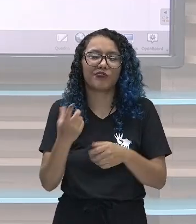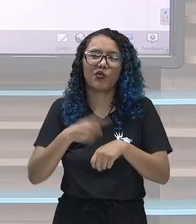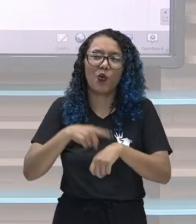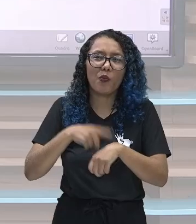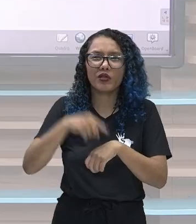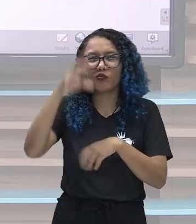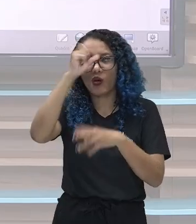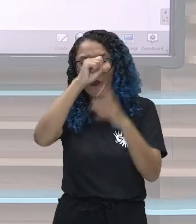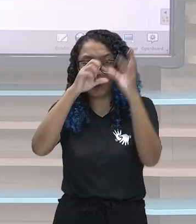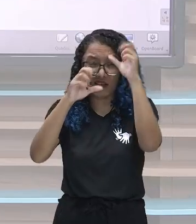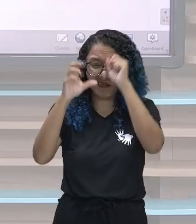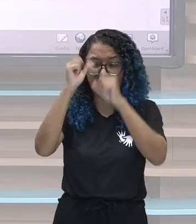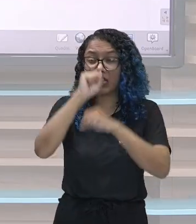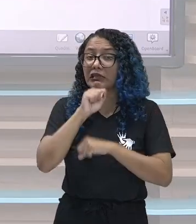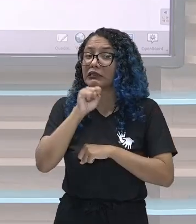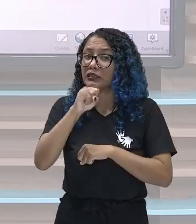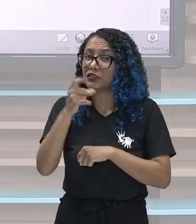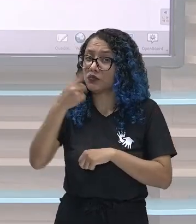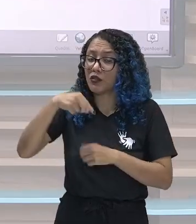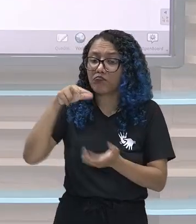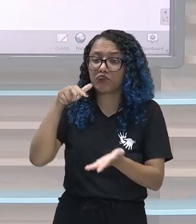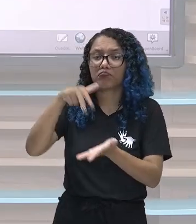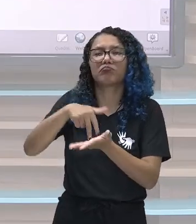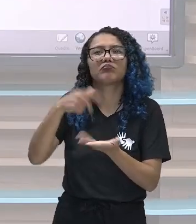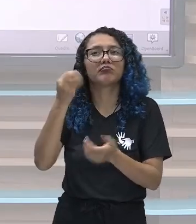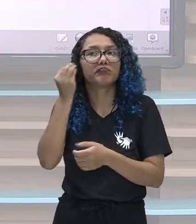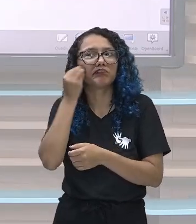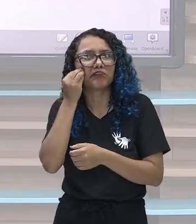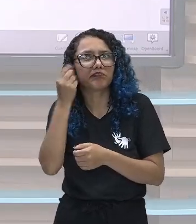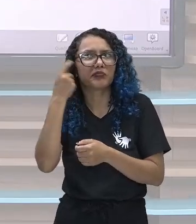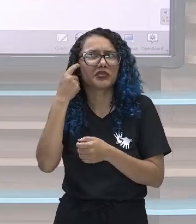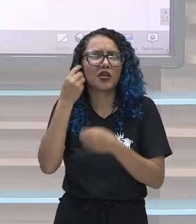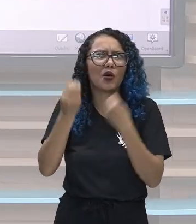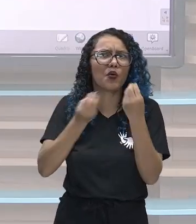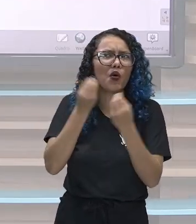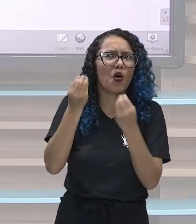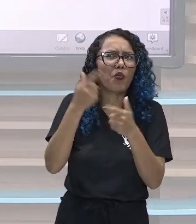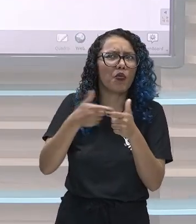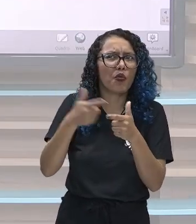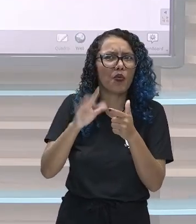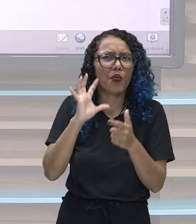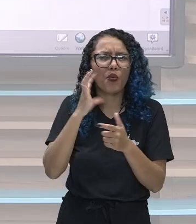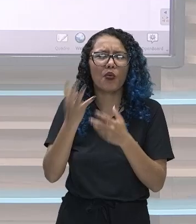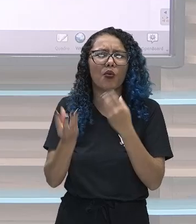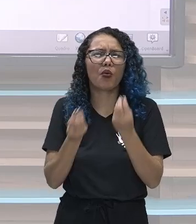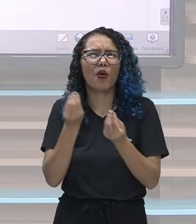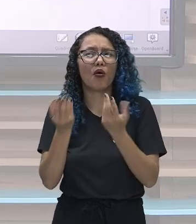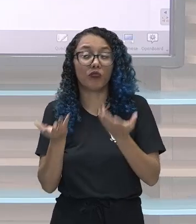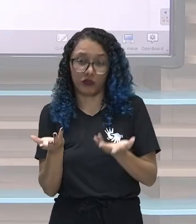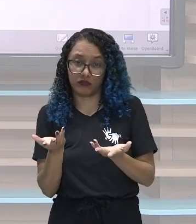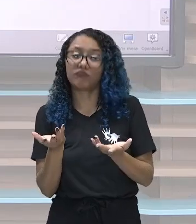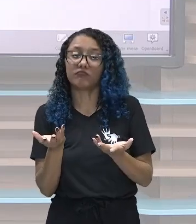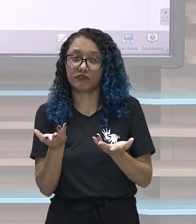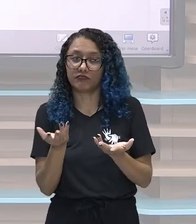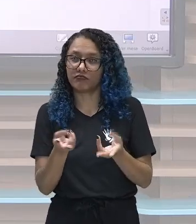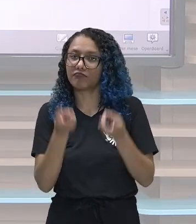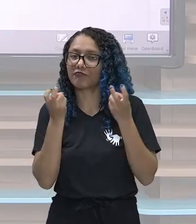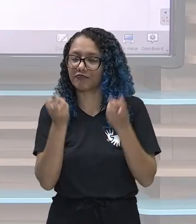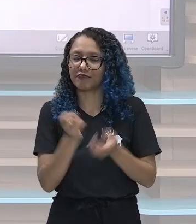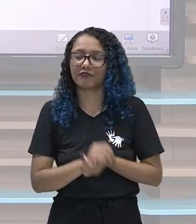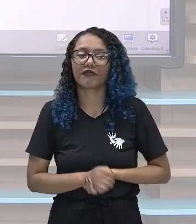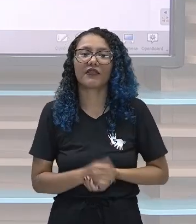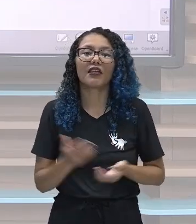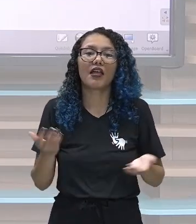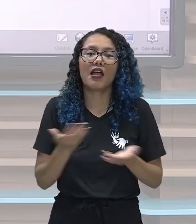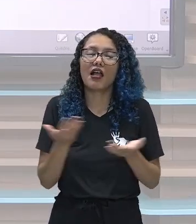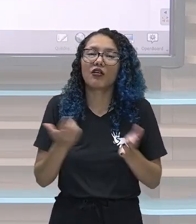você tenta resolver, né, encontrar soluções para esse tipo de problema também. Agora, eu vou trazer para vocês aqui a importância